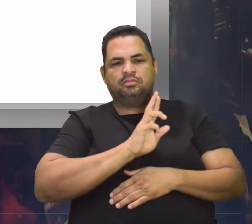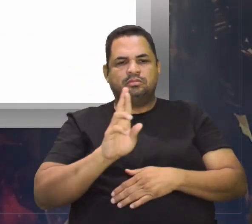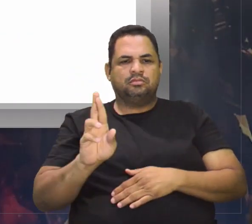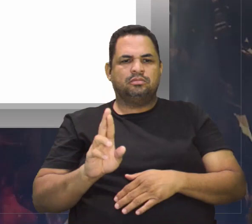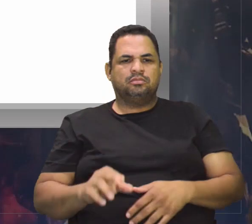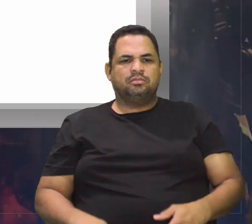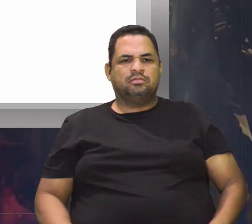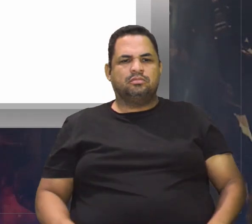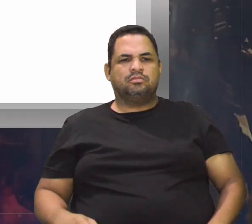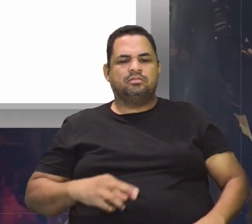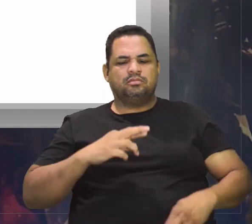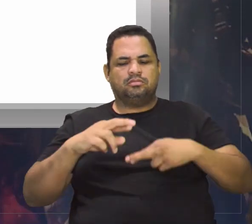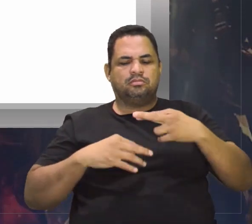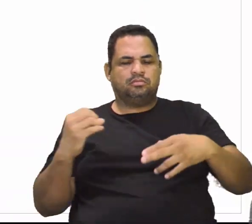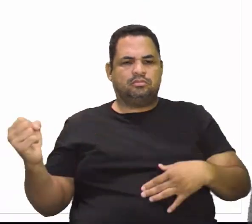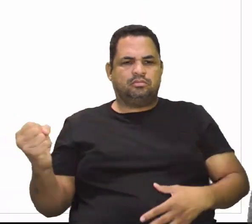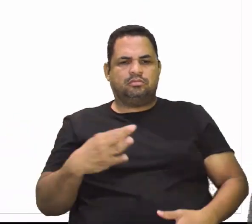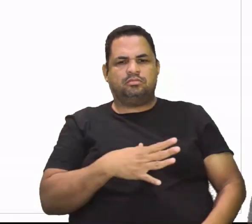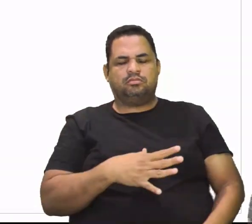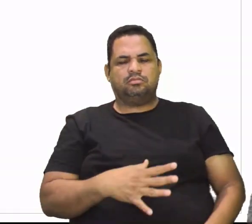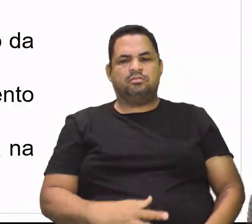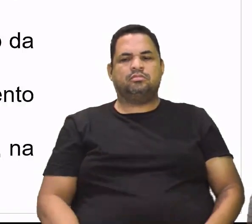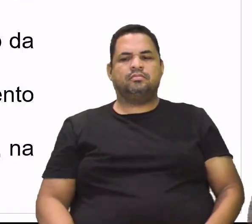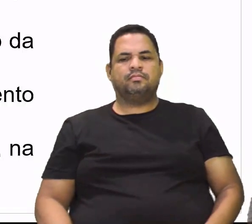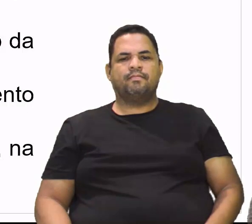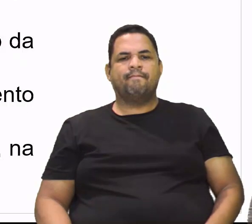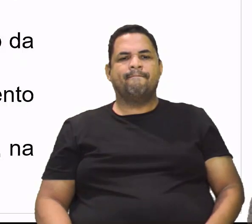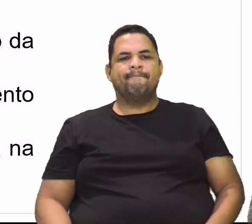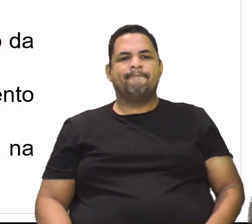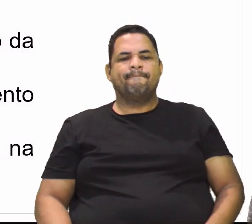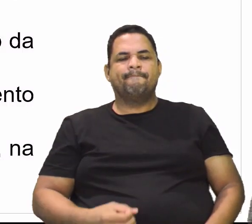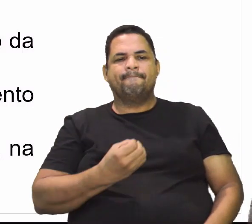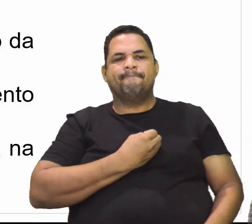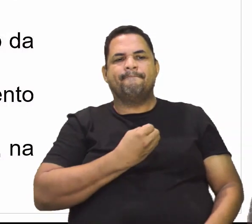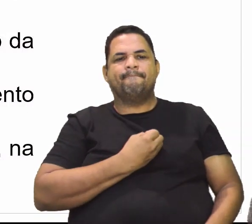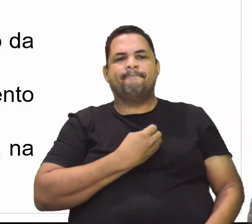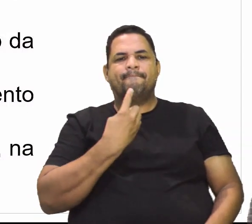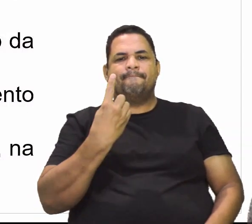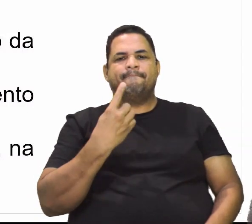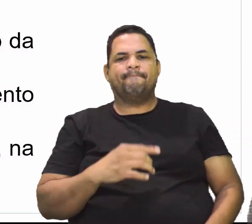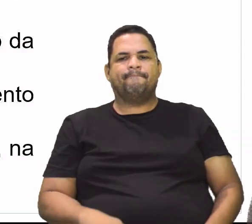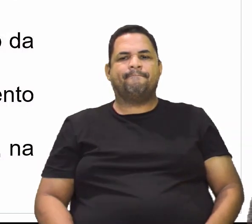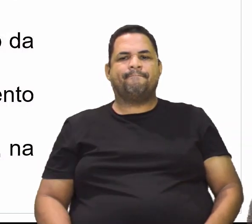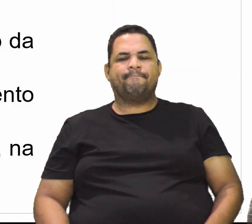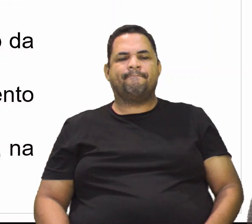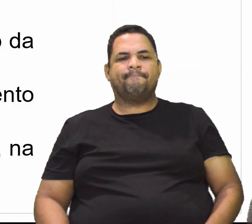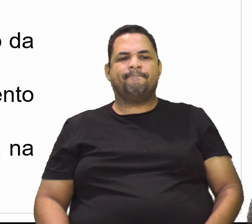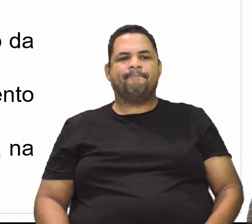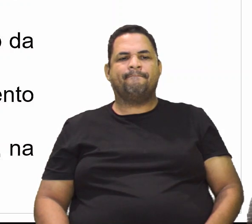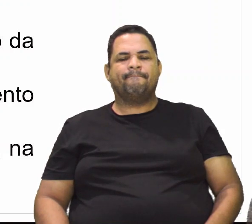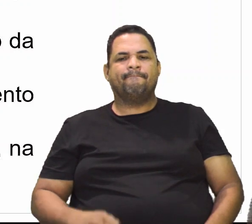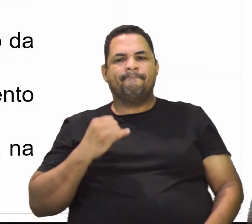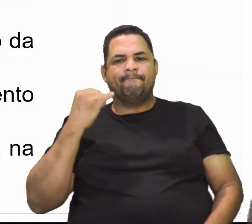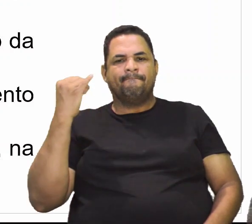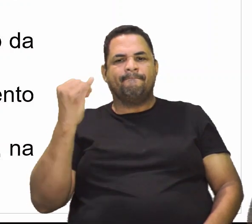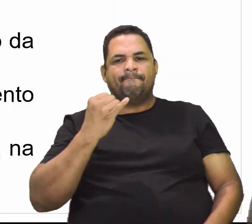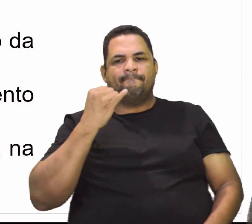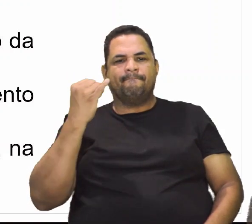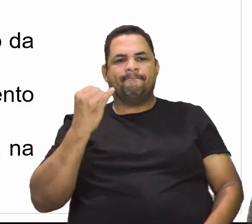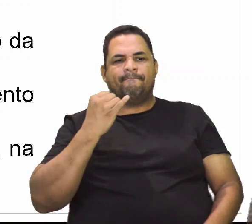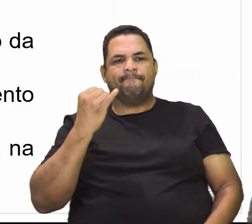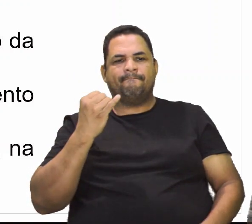Renascimento. Na tela para vocês, questão de número 1. Uma importante